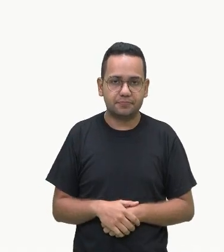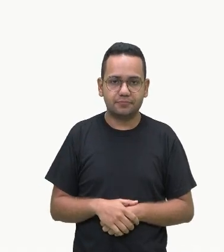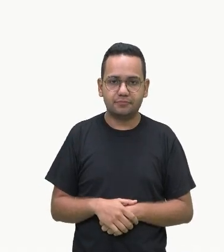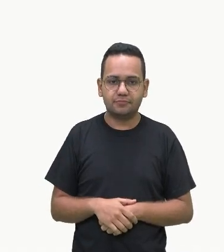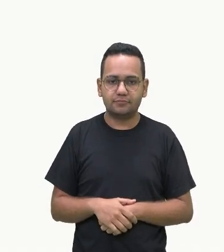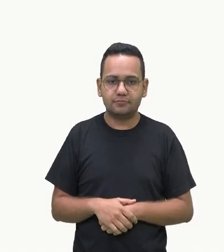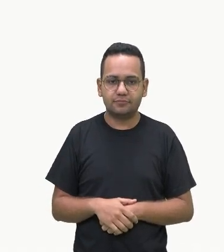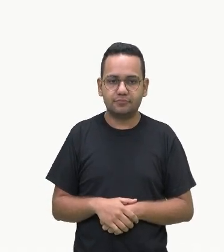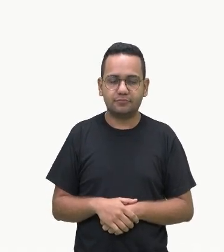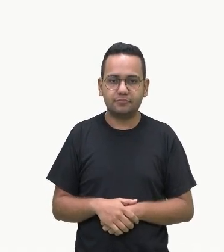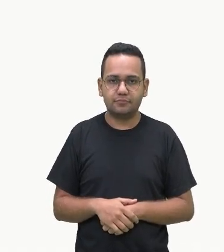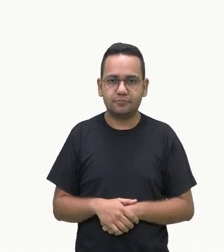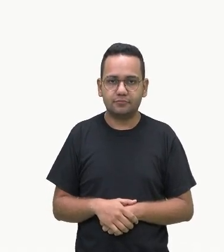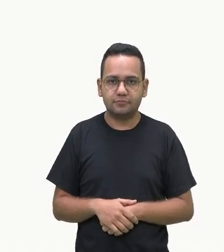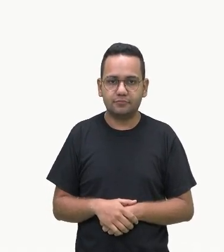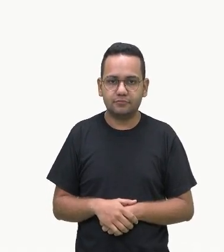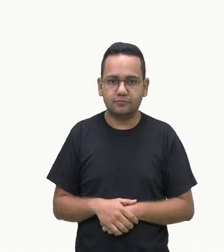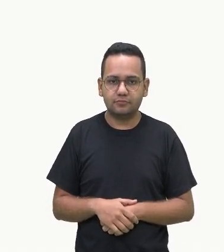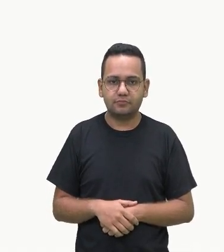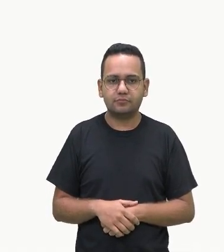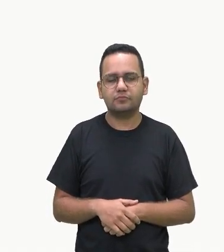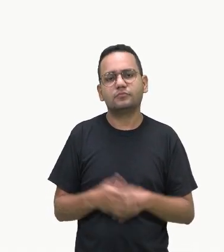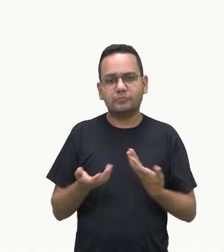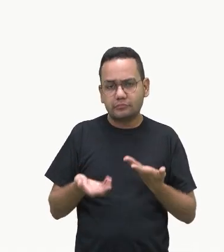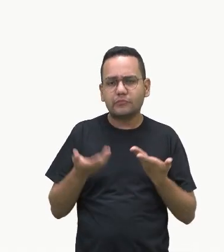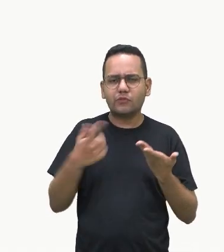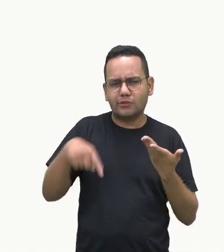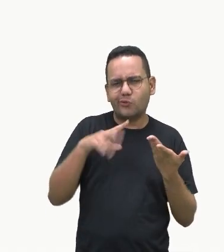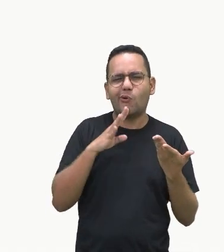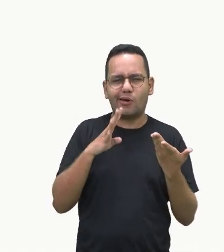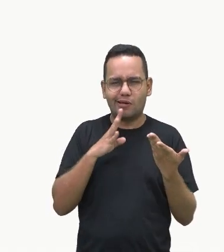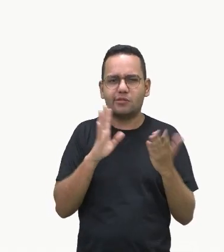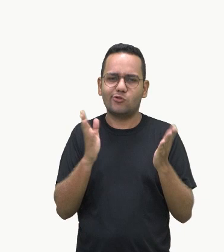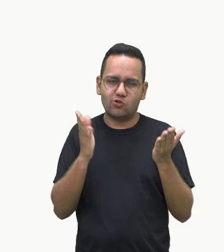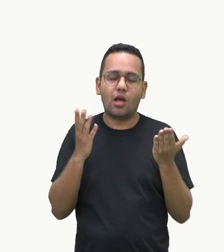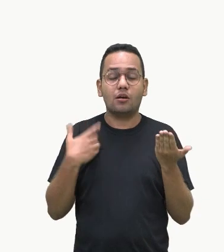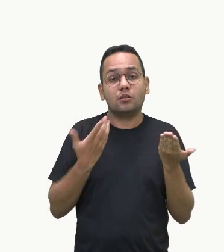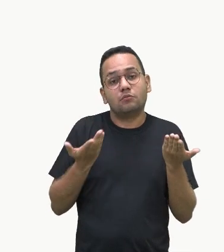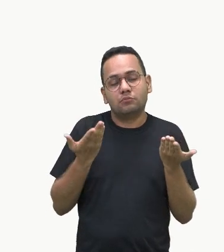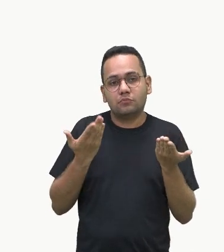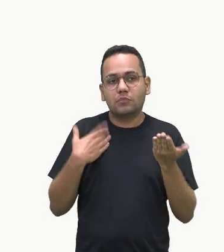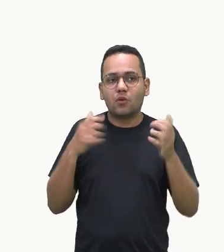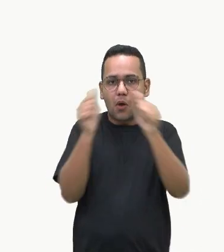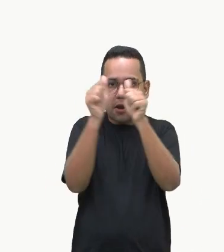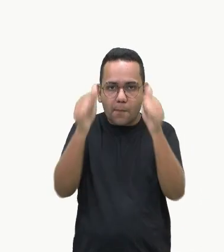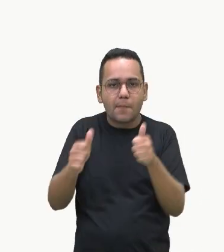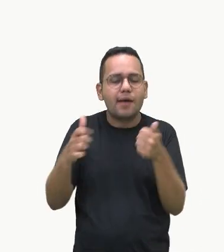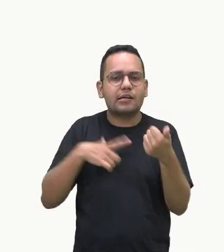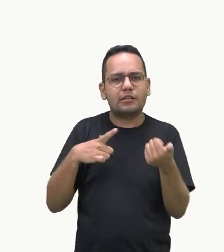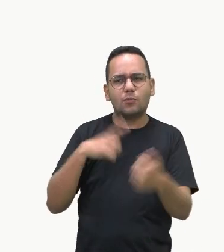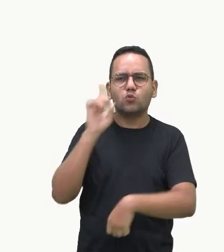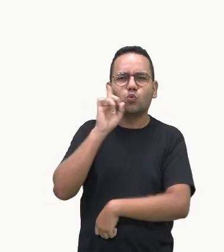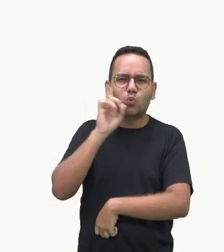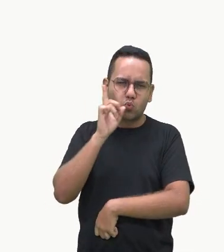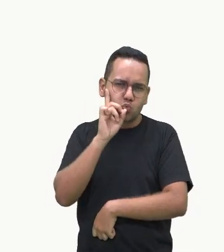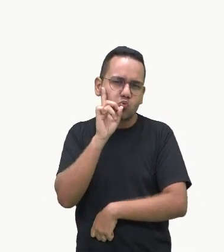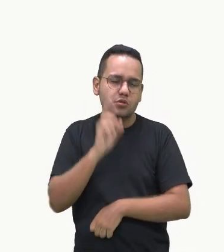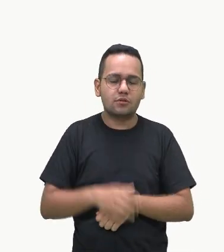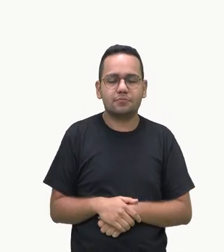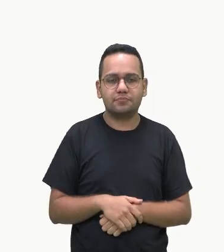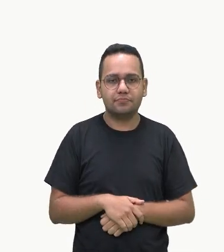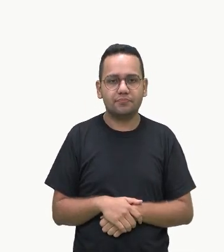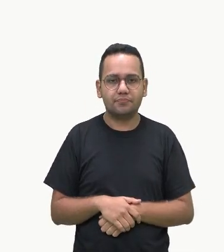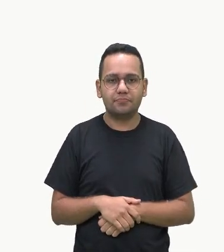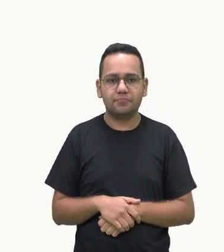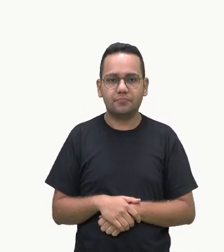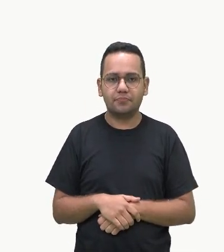já conhece, né? O que são polígonos, são figuras aí que estão diariamente aí no nosso cotidiano. E para você ver melhor